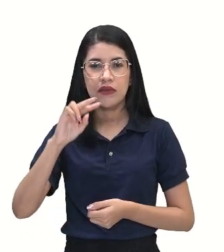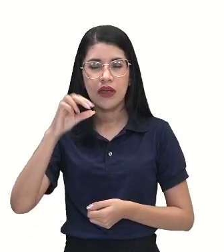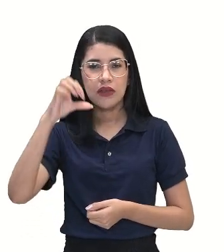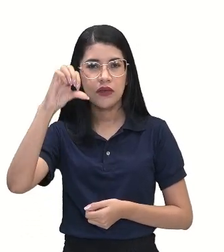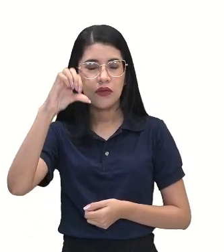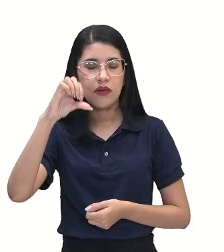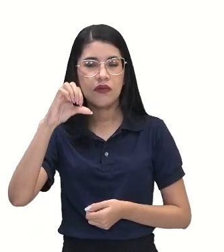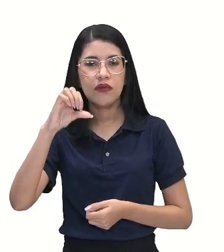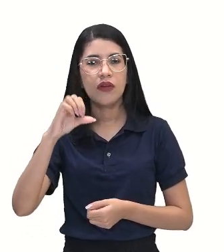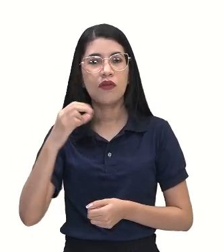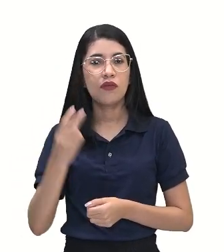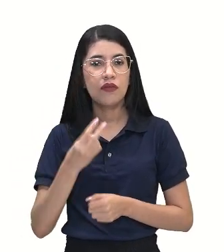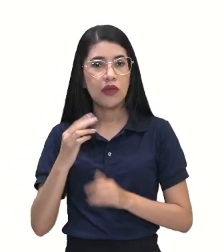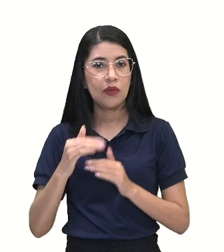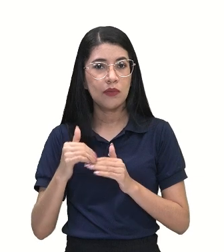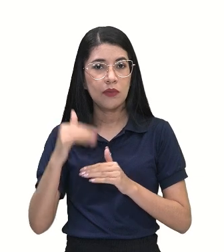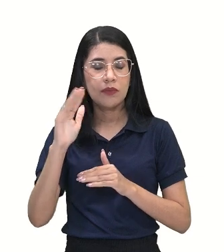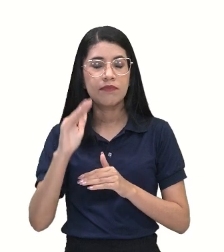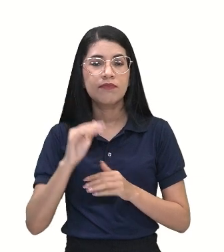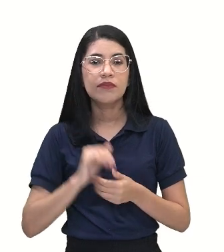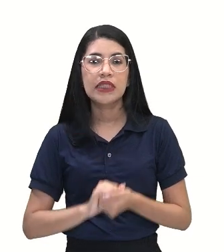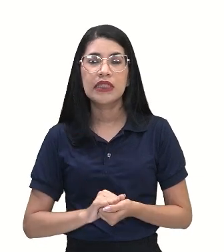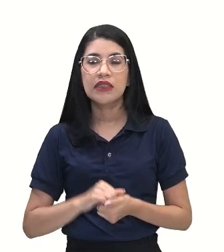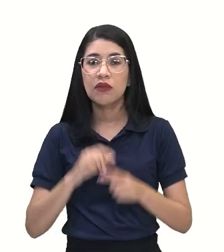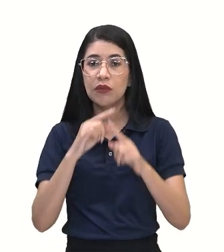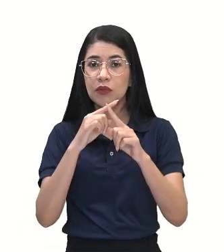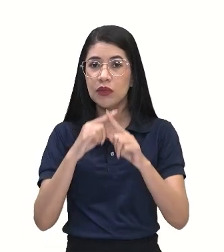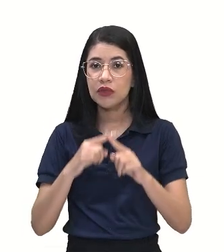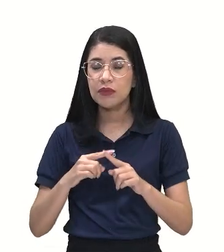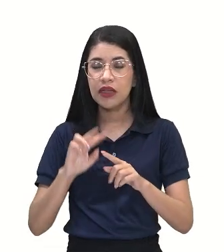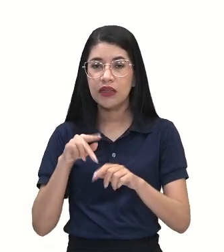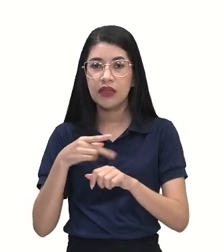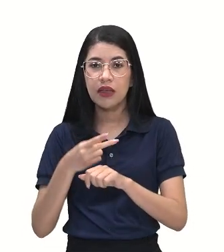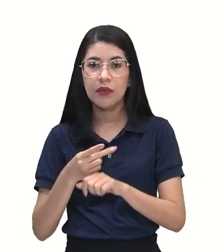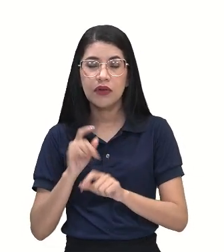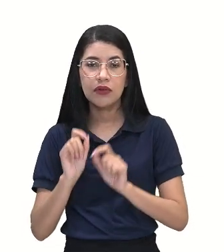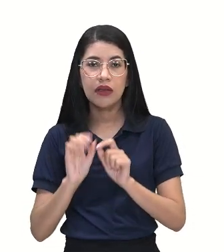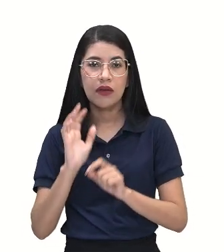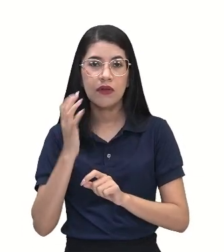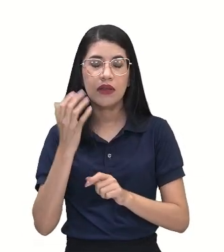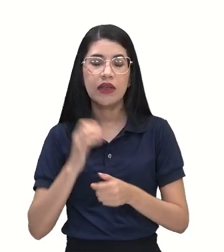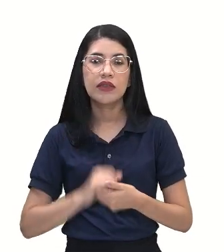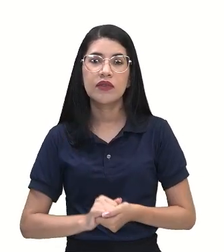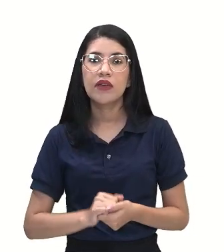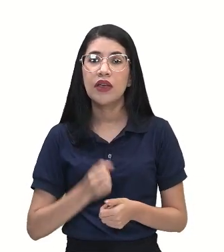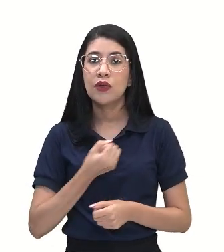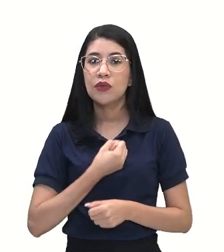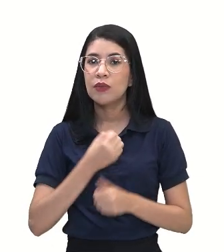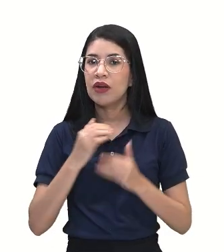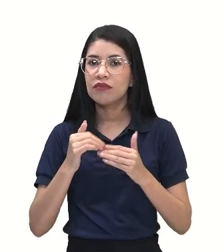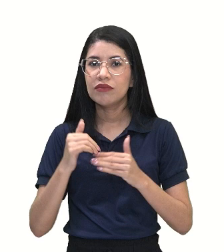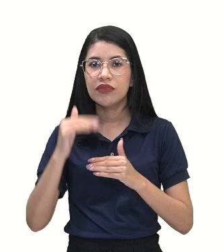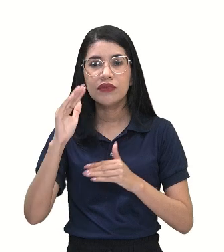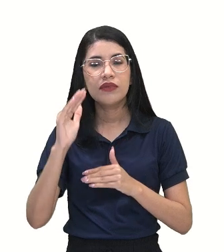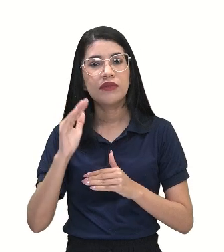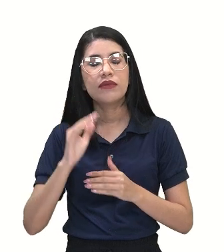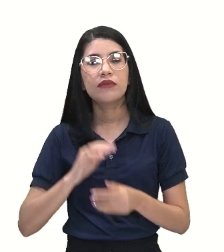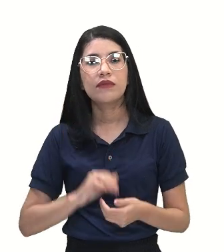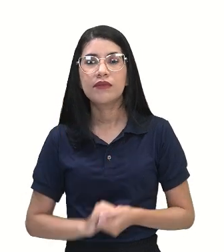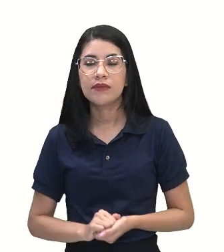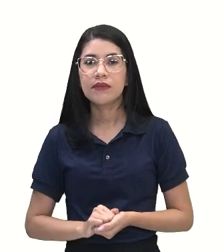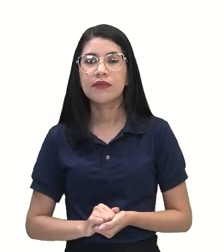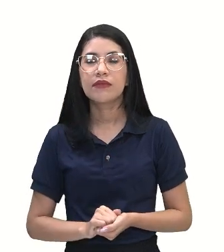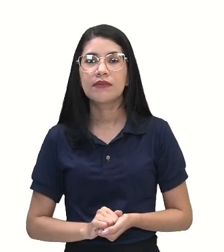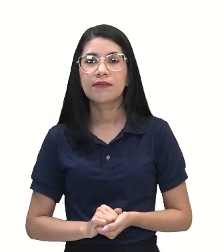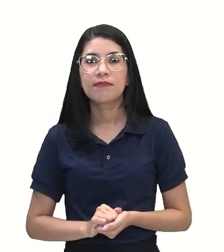alto, né? E aí, quando eu multiplicar por 3, vai dar um número maior ainda, né? Então,